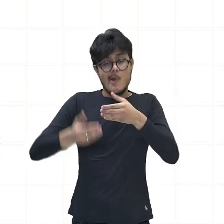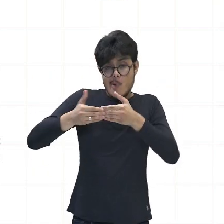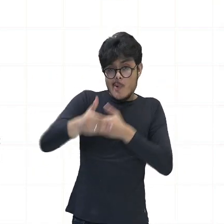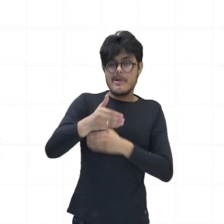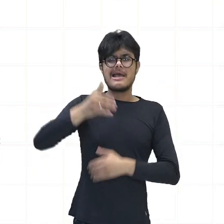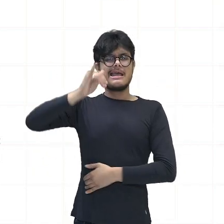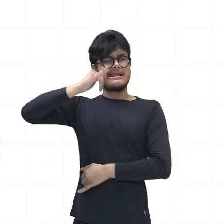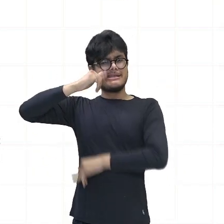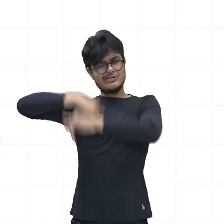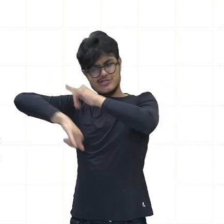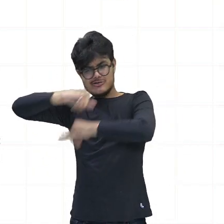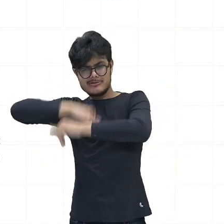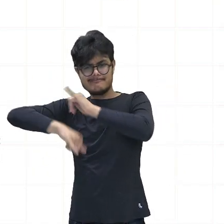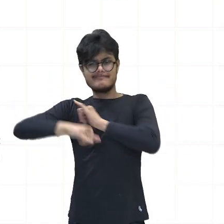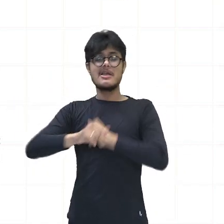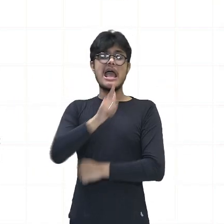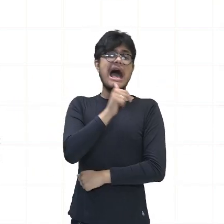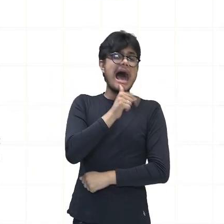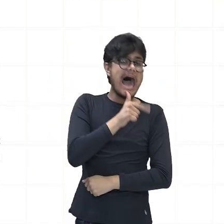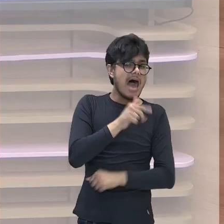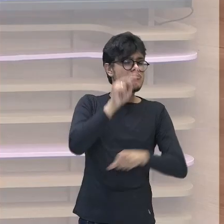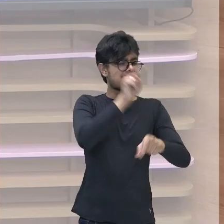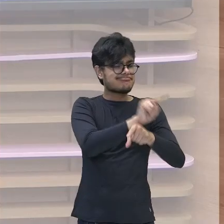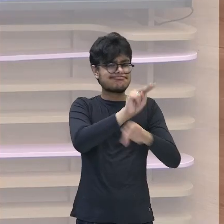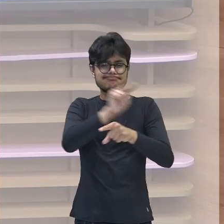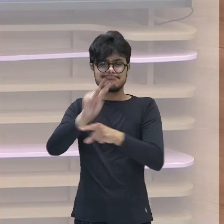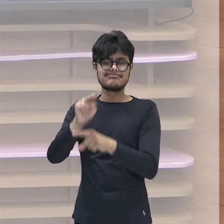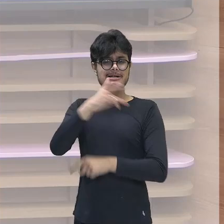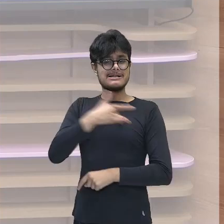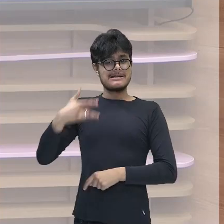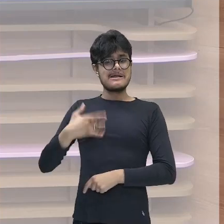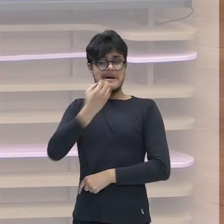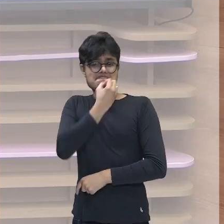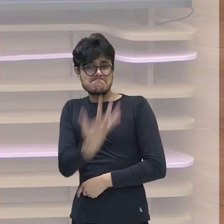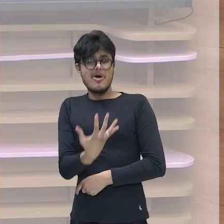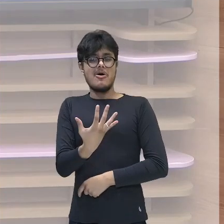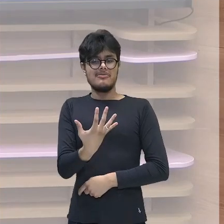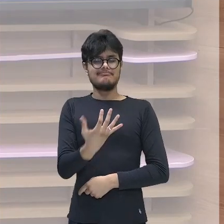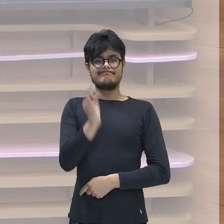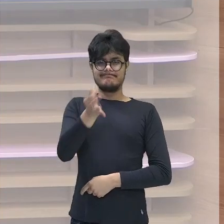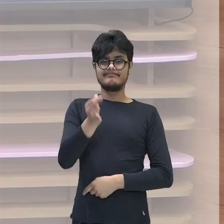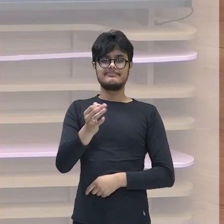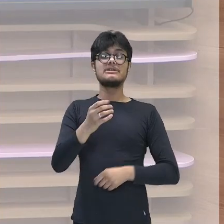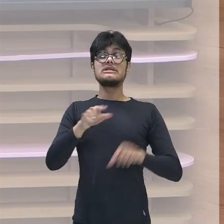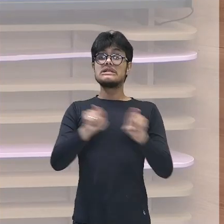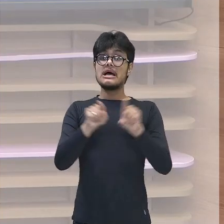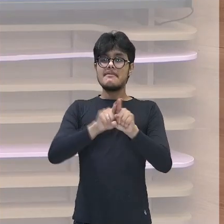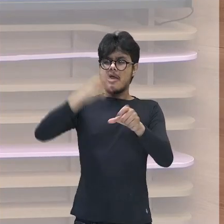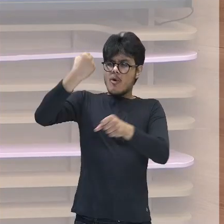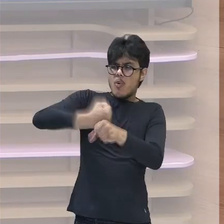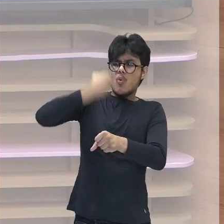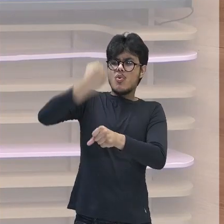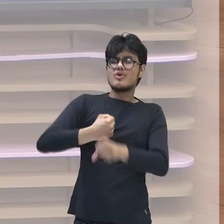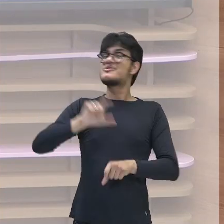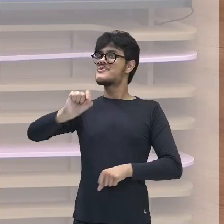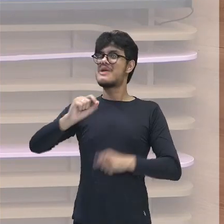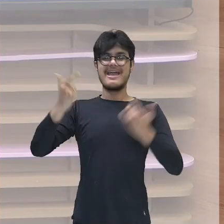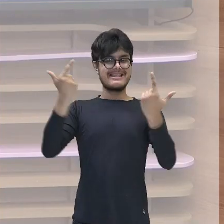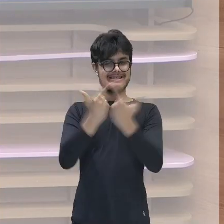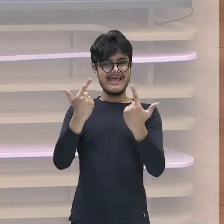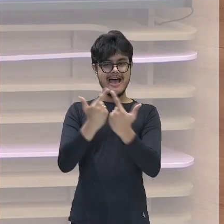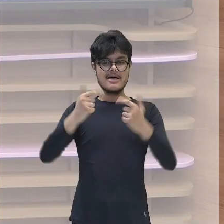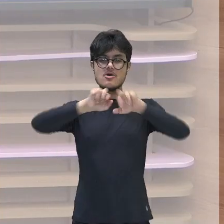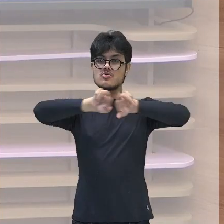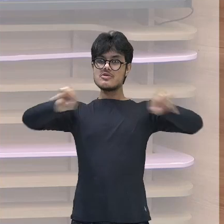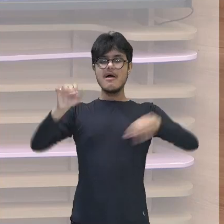de água, encanada, esgoto. Nesse período também que foi construído o nosso Teatro Amazonas. Enfim, então,